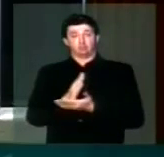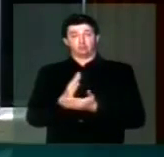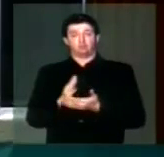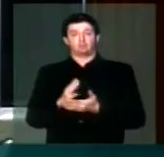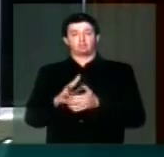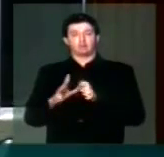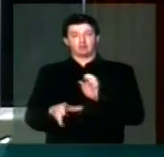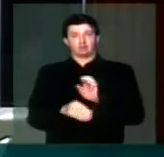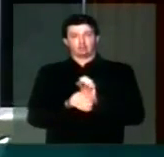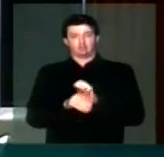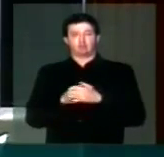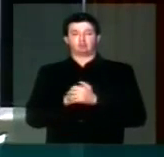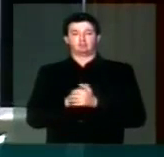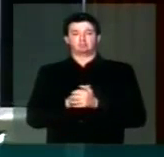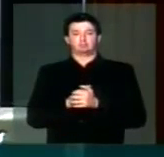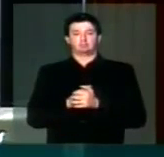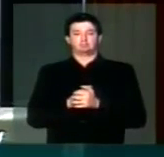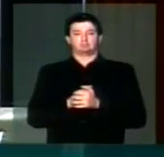aprovando as emendas